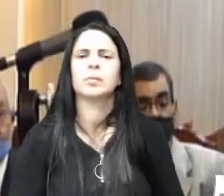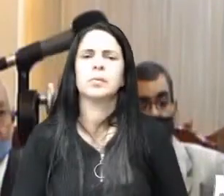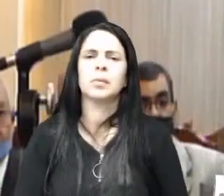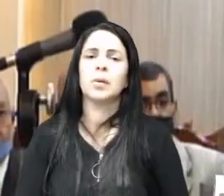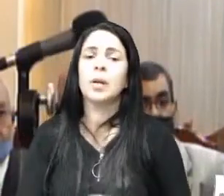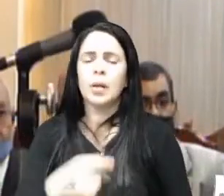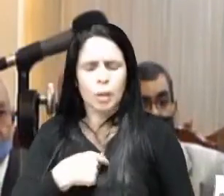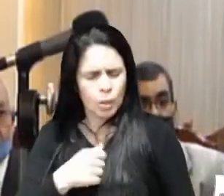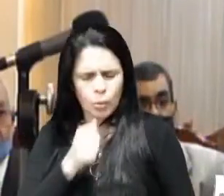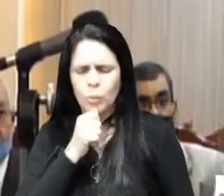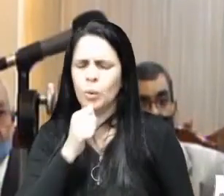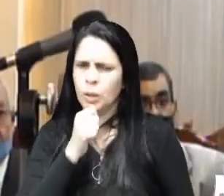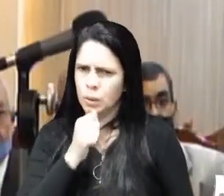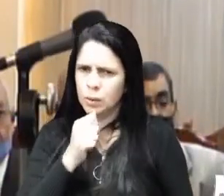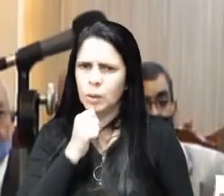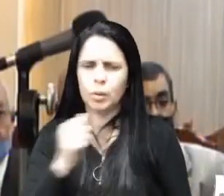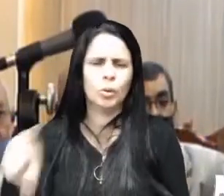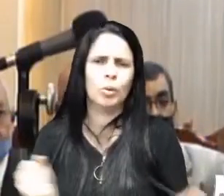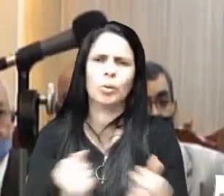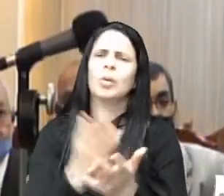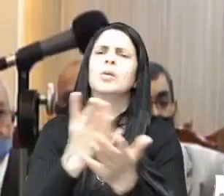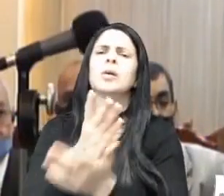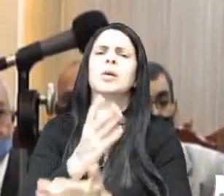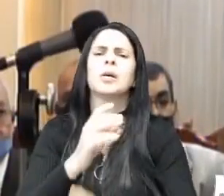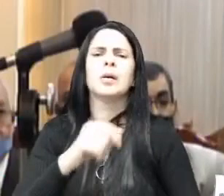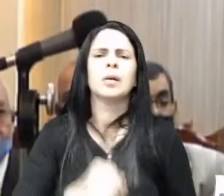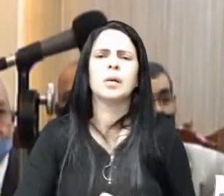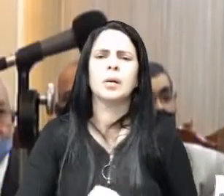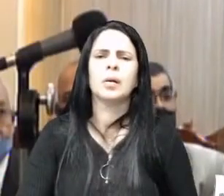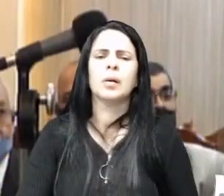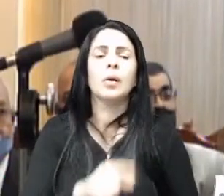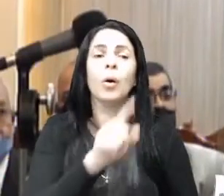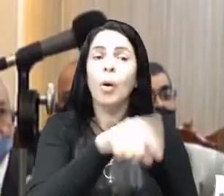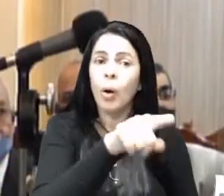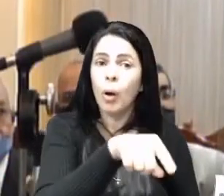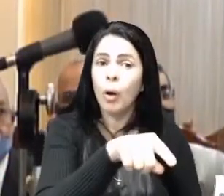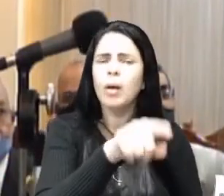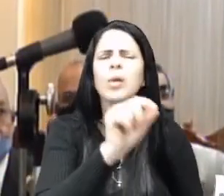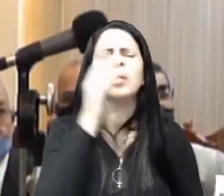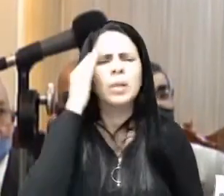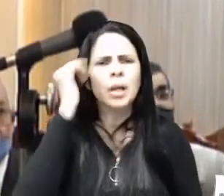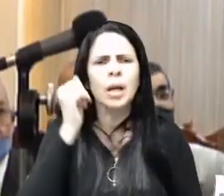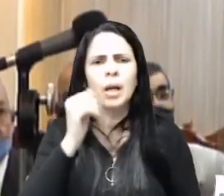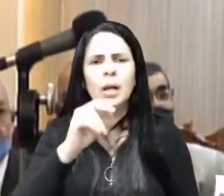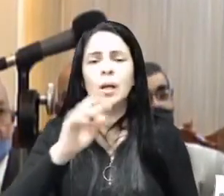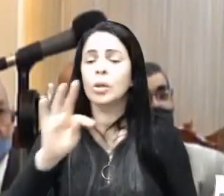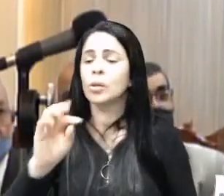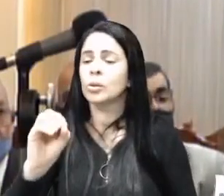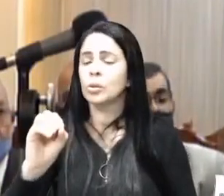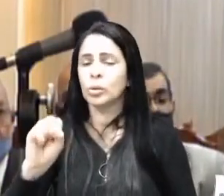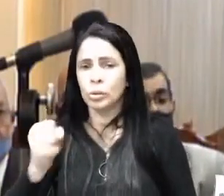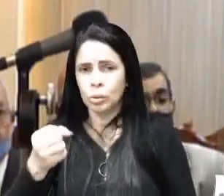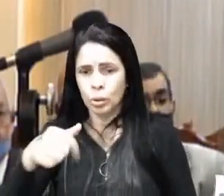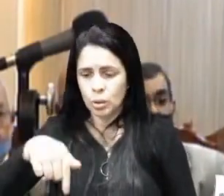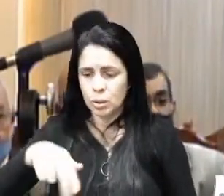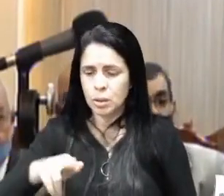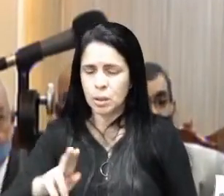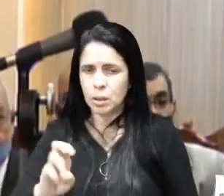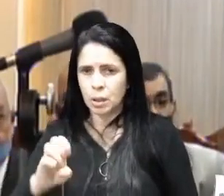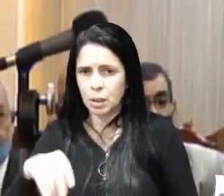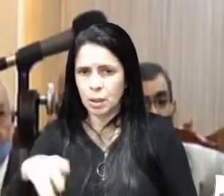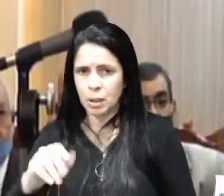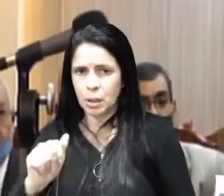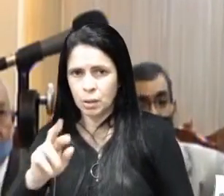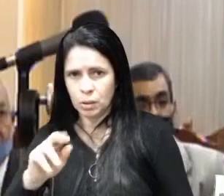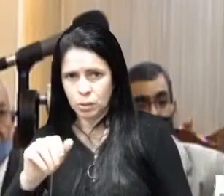todas. Tosquenejaram. Sabe o que é tosquenejar? Cochilar. Glória a Deus. Jesus disse